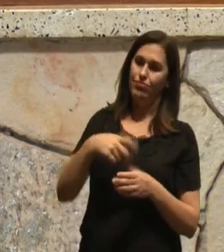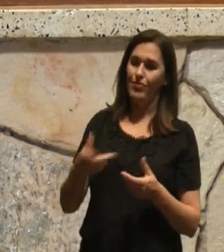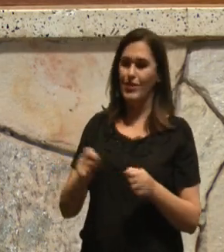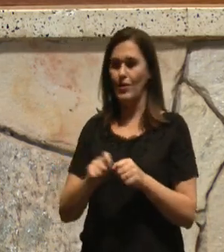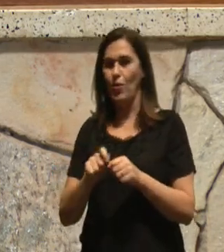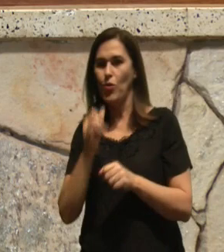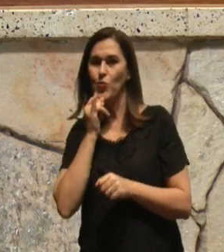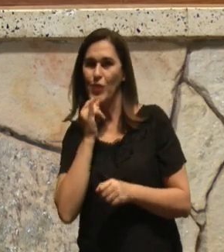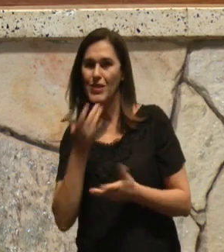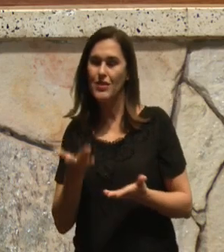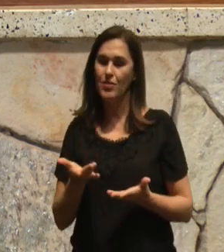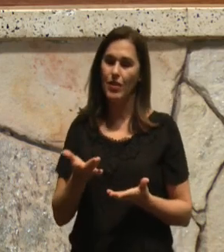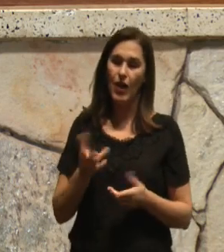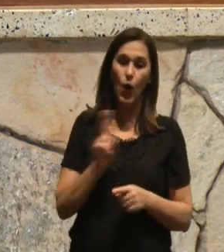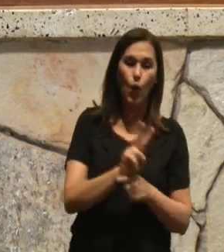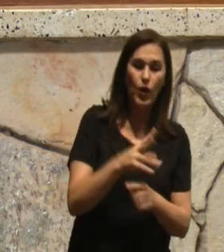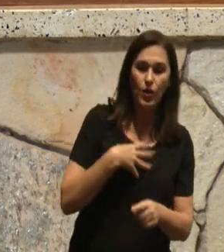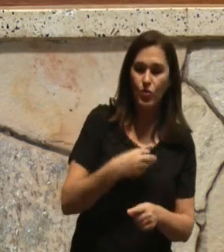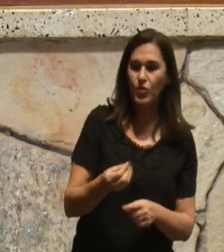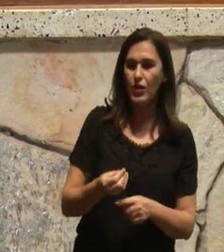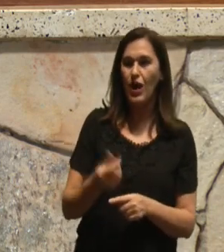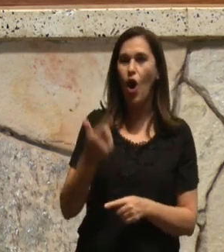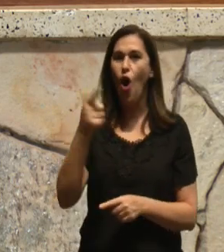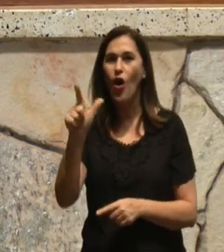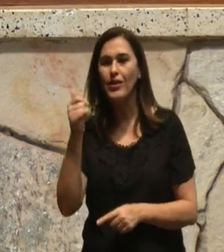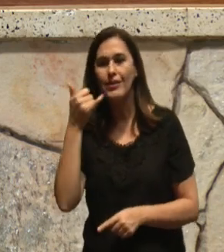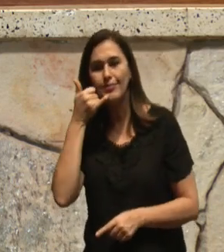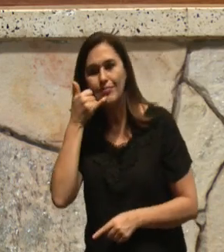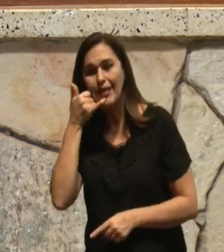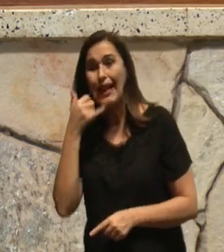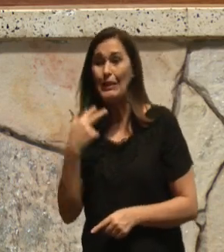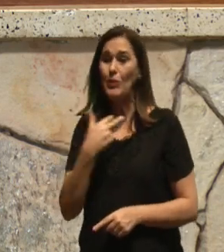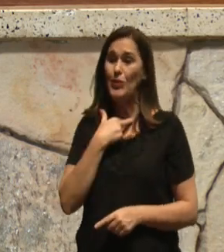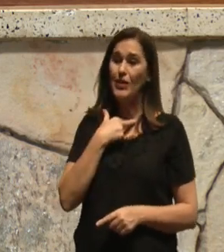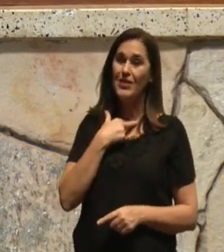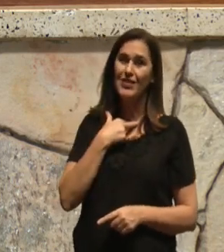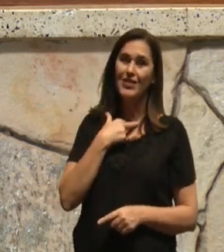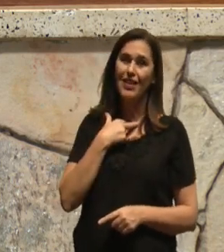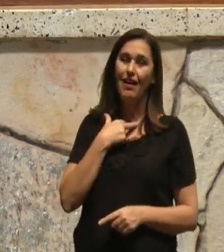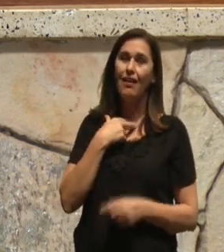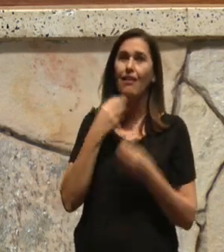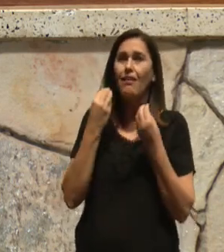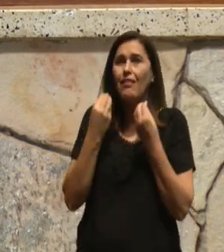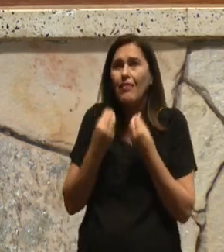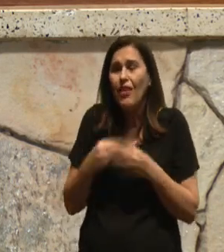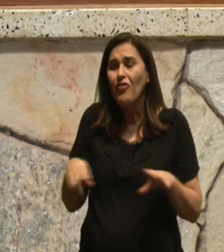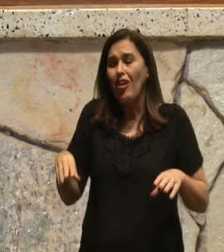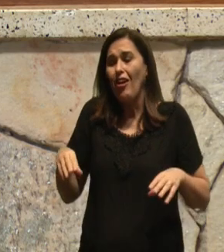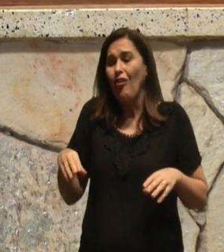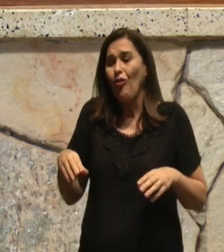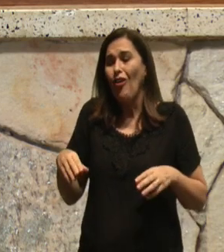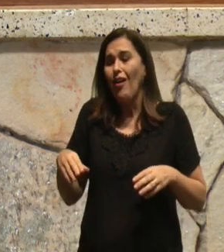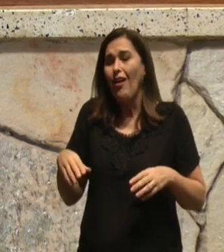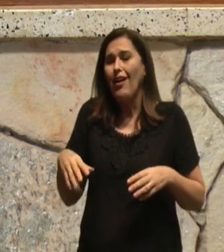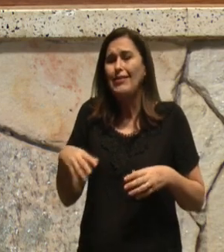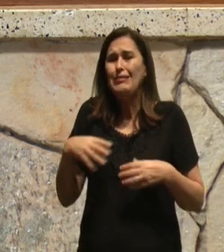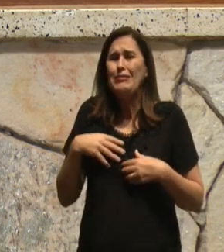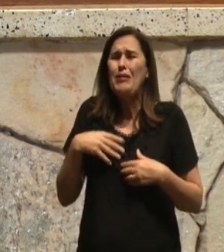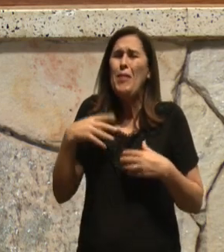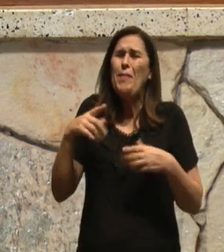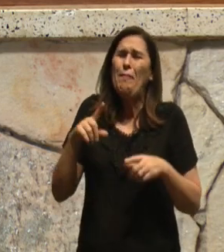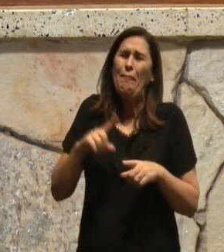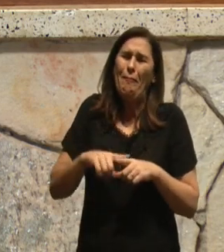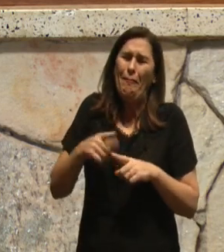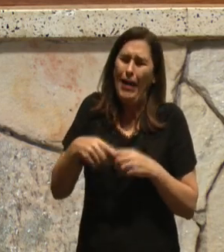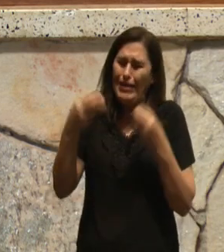fazendo almoço, está cuidando de filho. Aí liga para o outro, também não pode. Quem já está fragilizada, nesse momento, se sente ainda mais